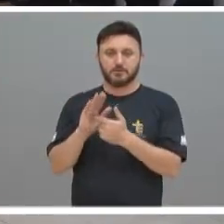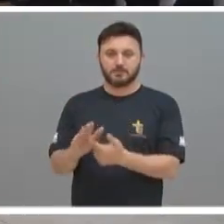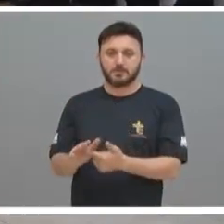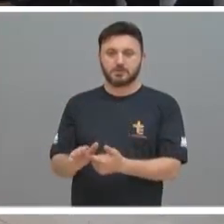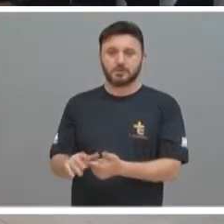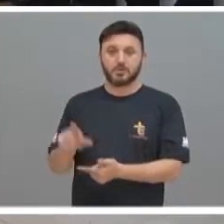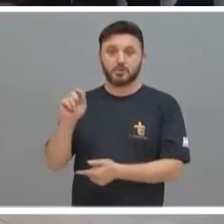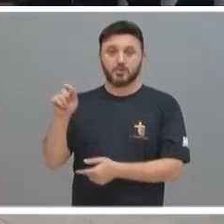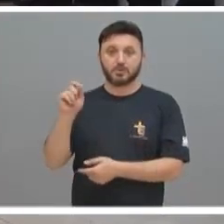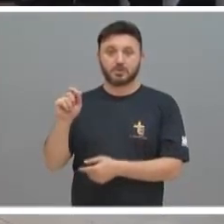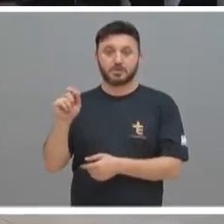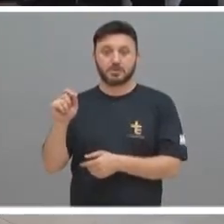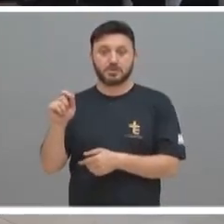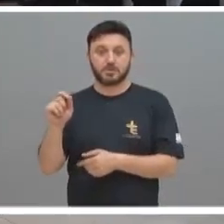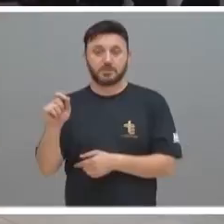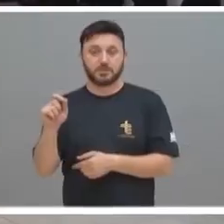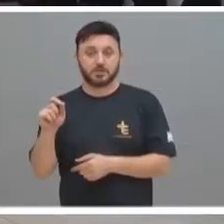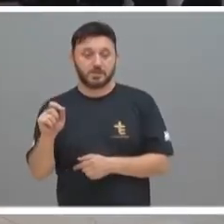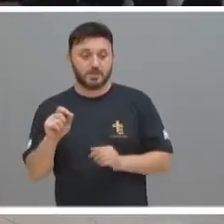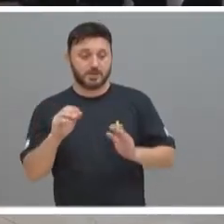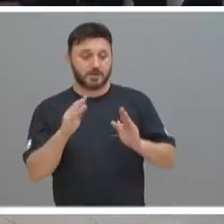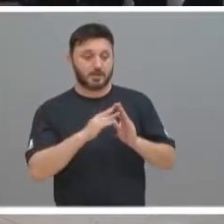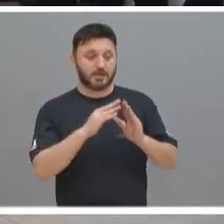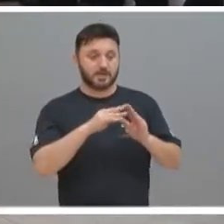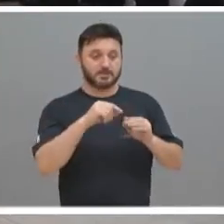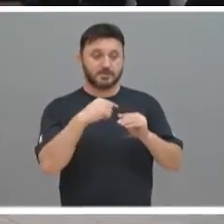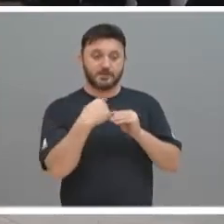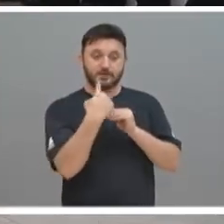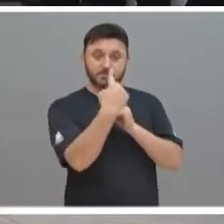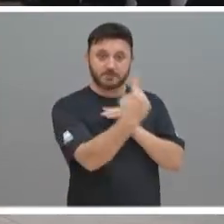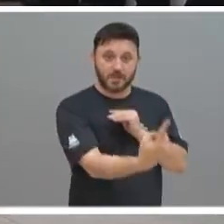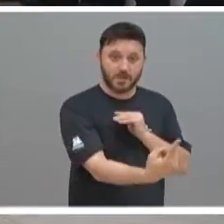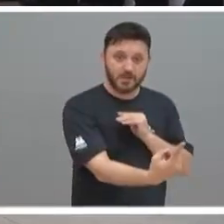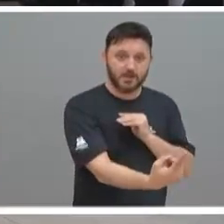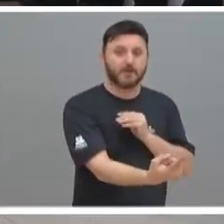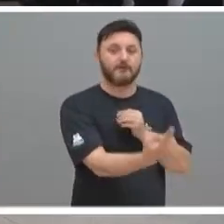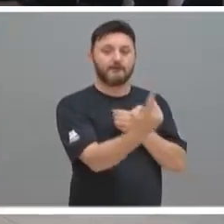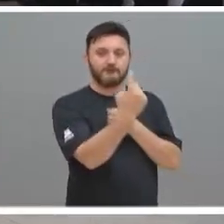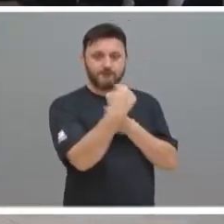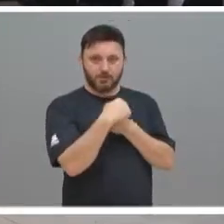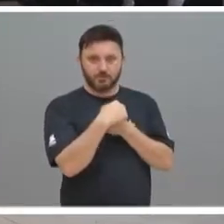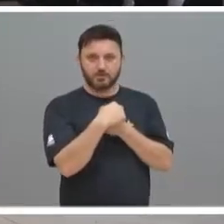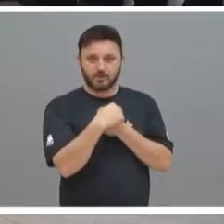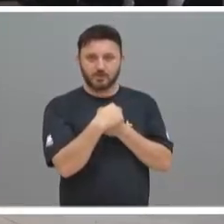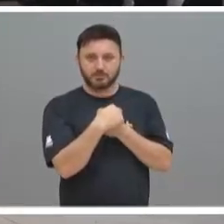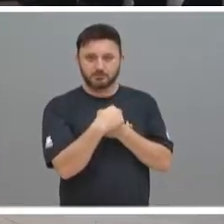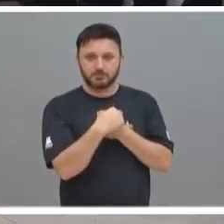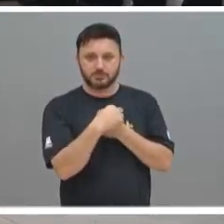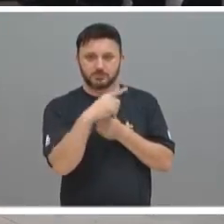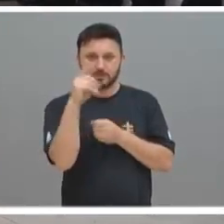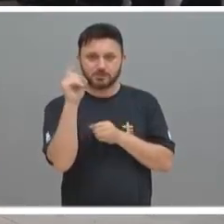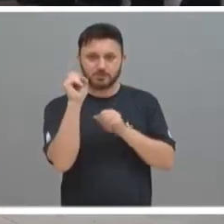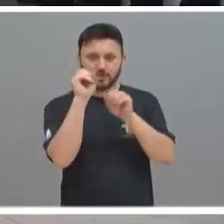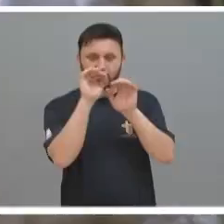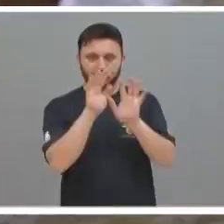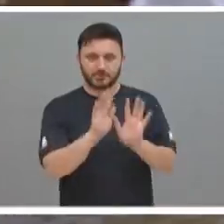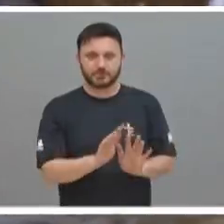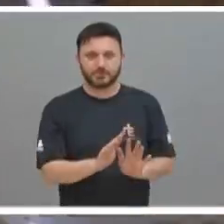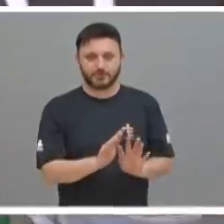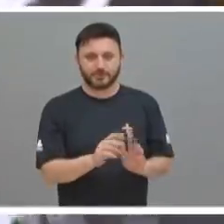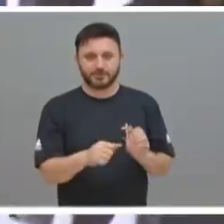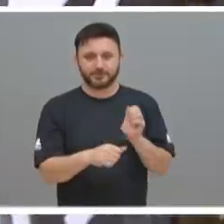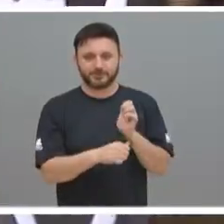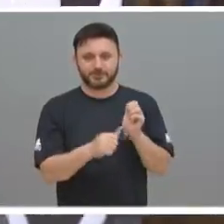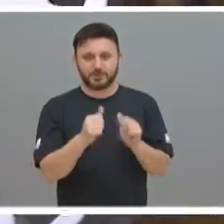que sai desta casa, o que dela sai, o que dela entra, passe pelas chagas do